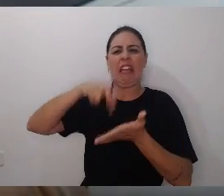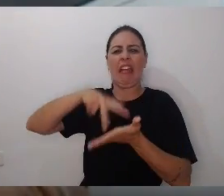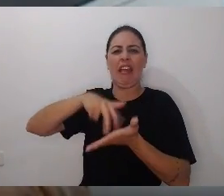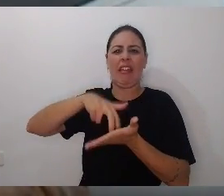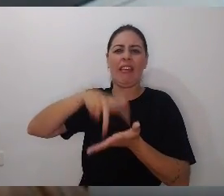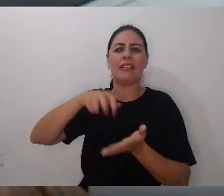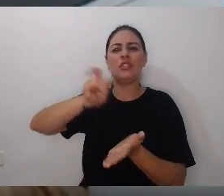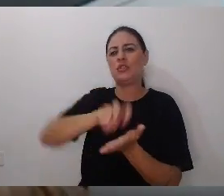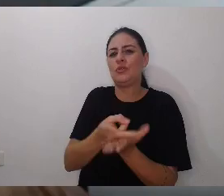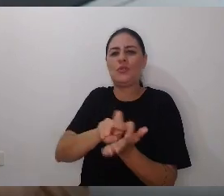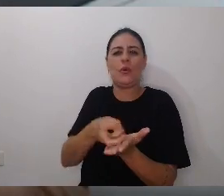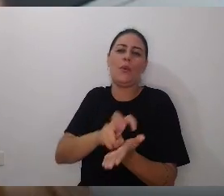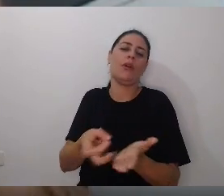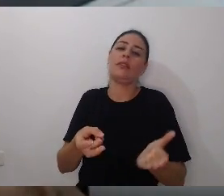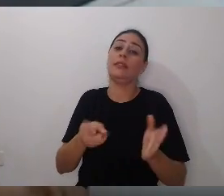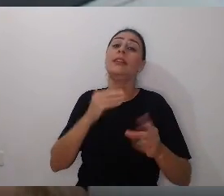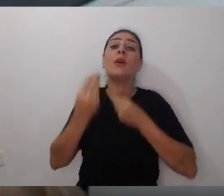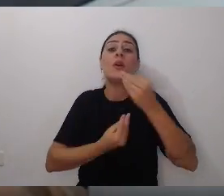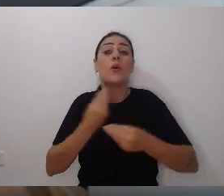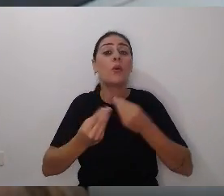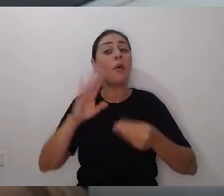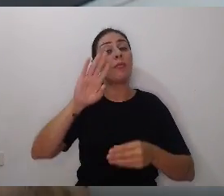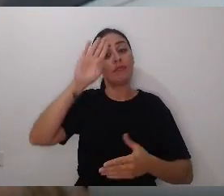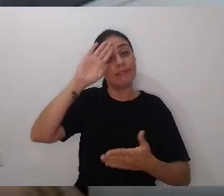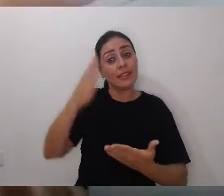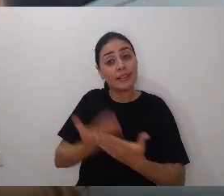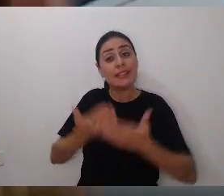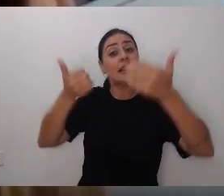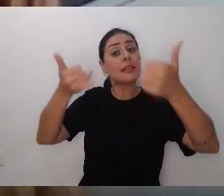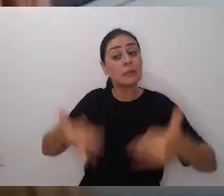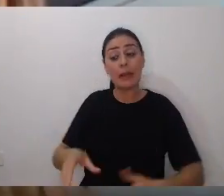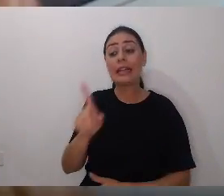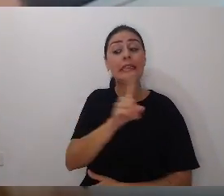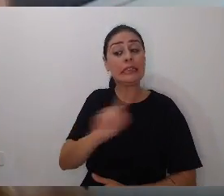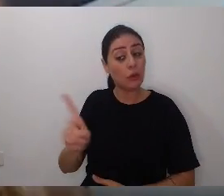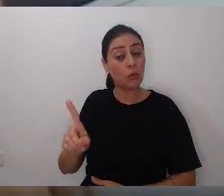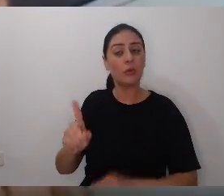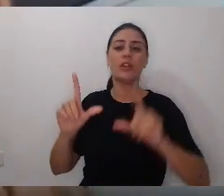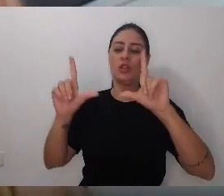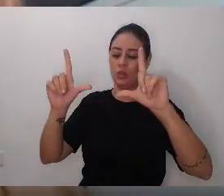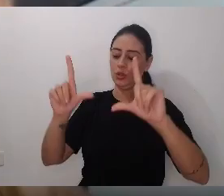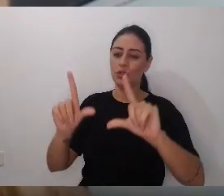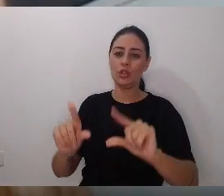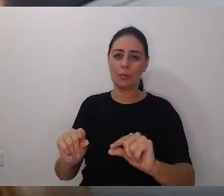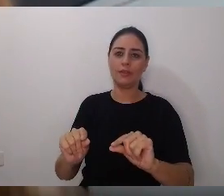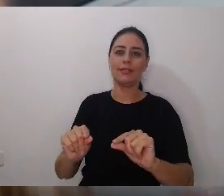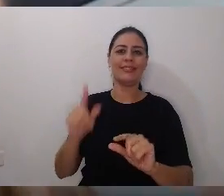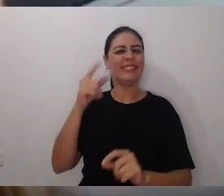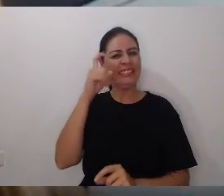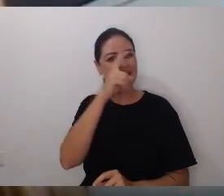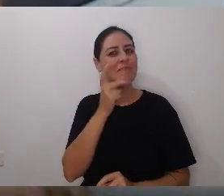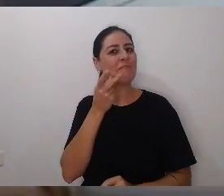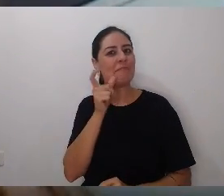muitas vezes, né? Mas como dizer um não que não gere toda essa ansiedade, essa birra, as